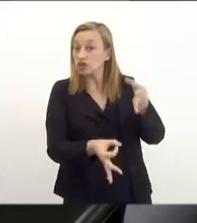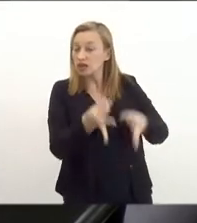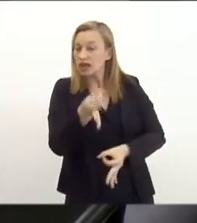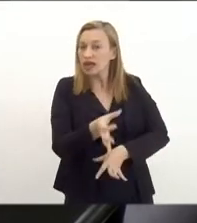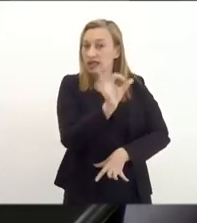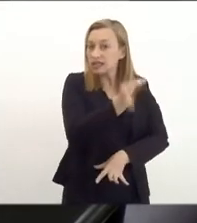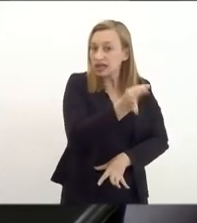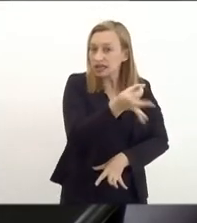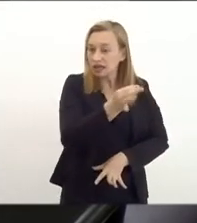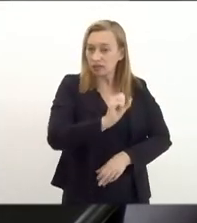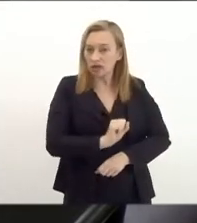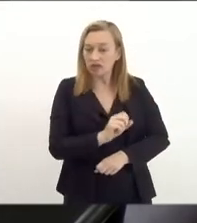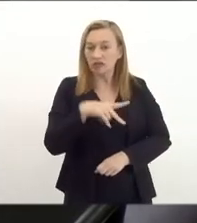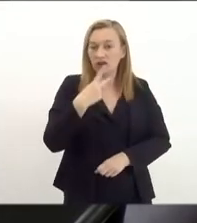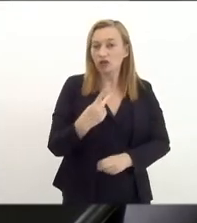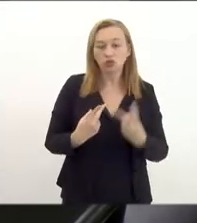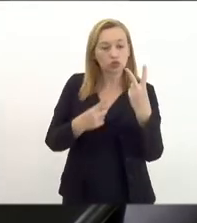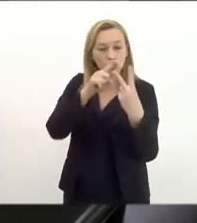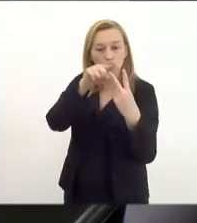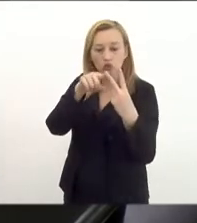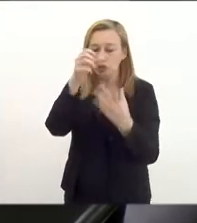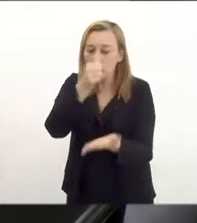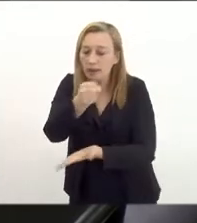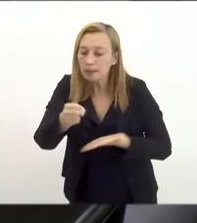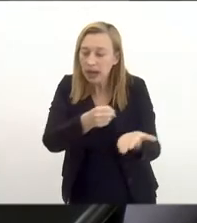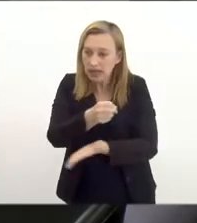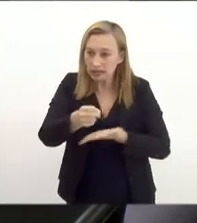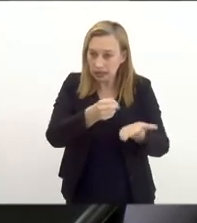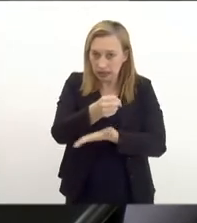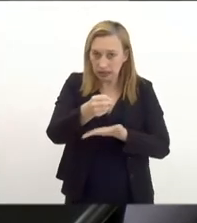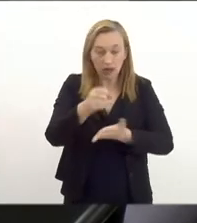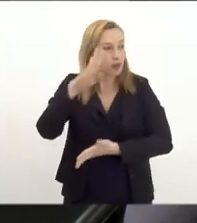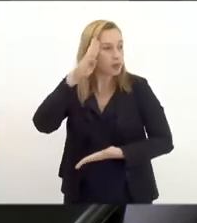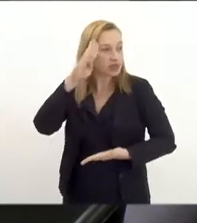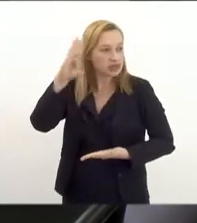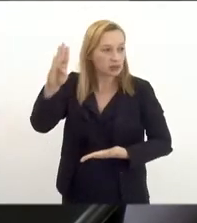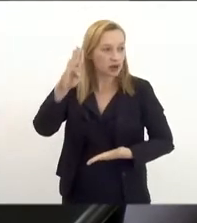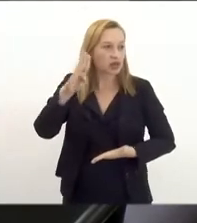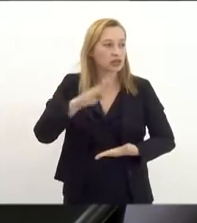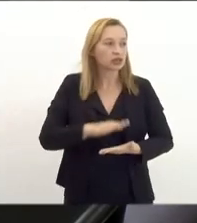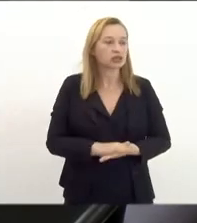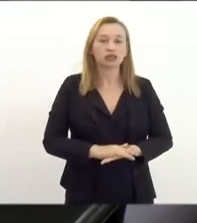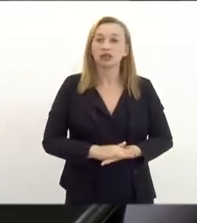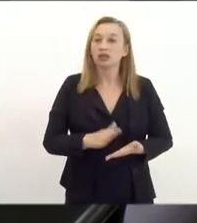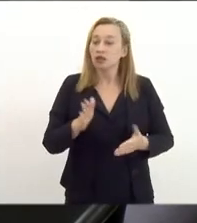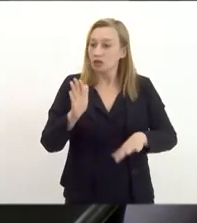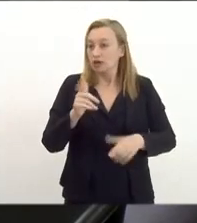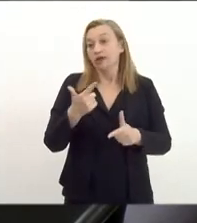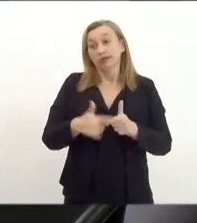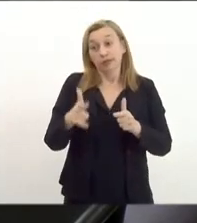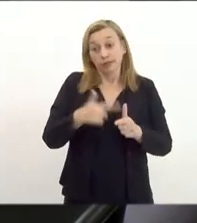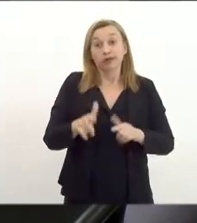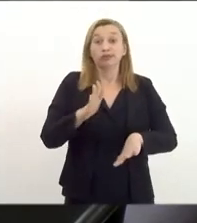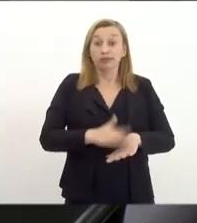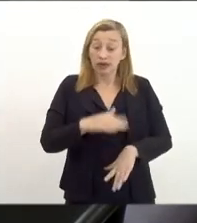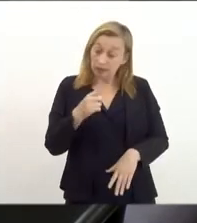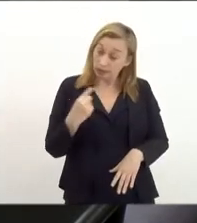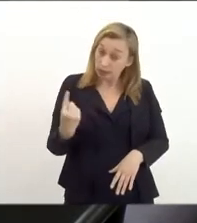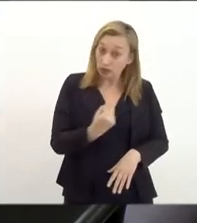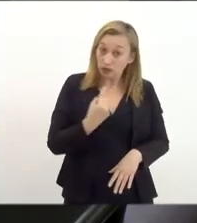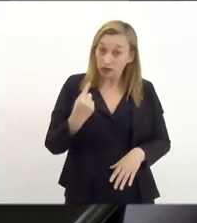gente definiu: basicos a parte: principais são os mais problemáticos para gente